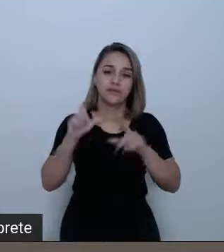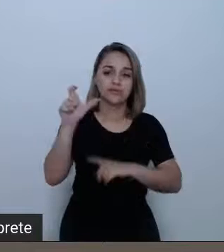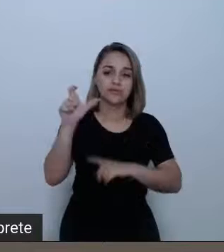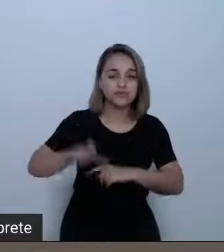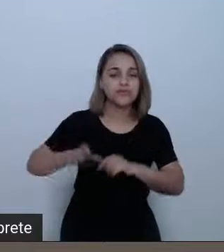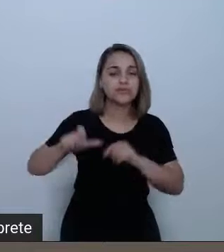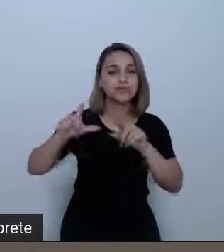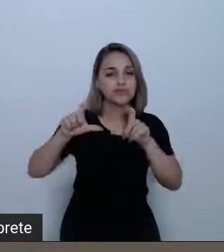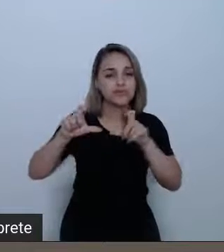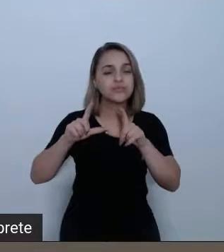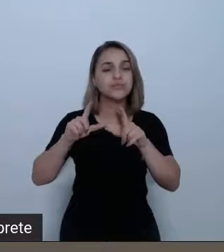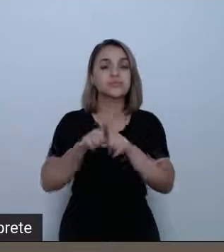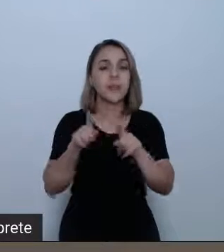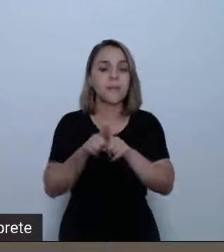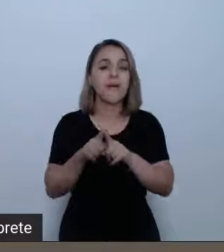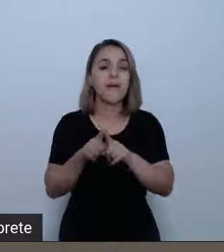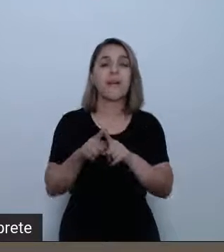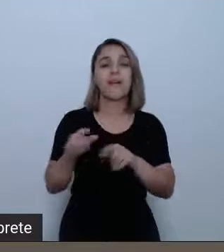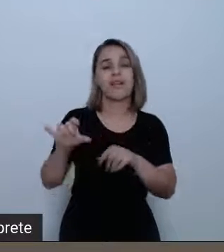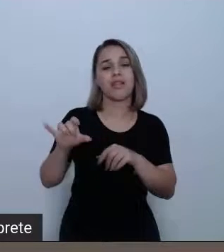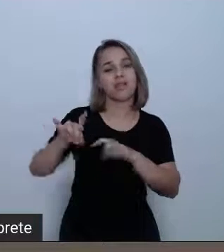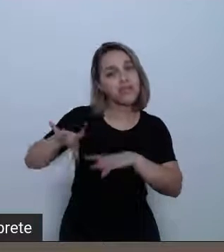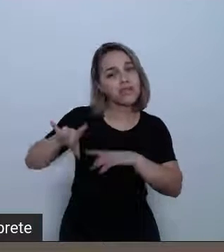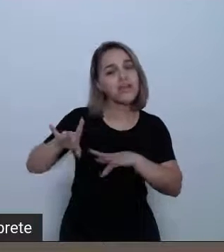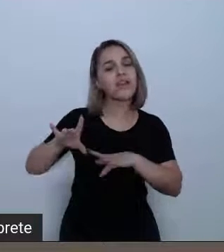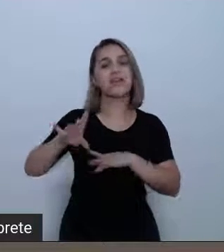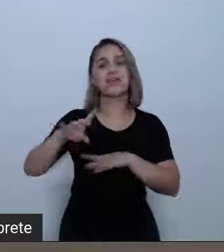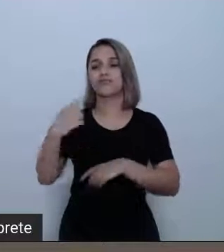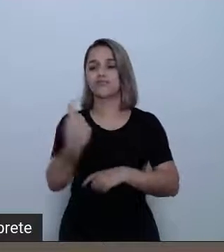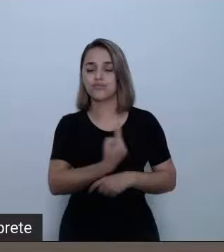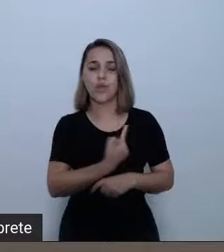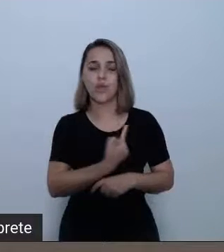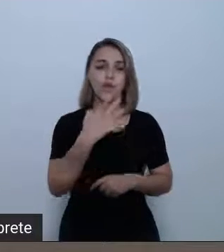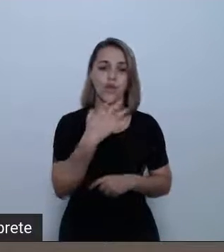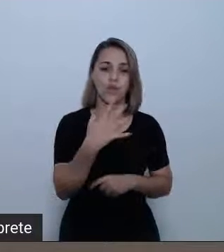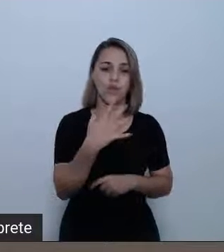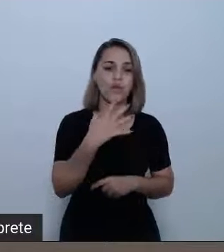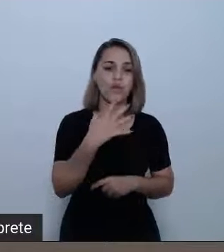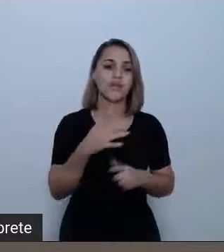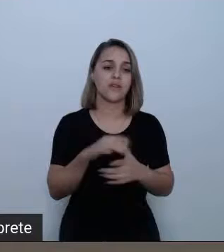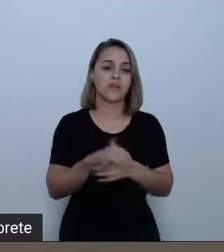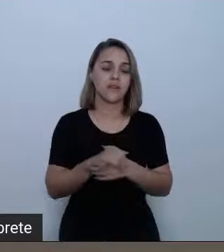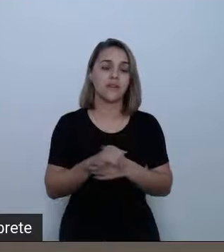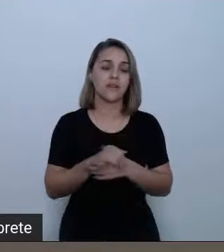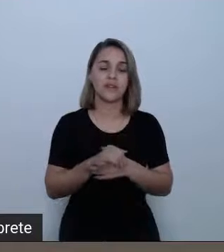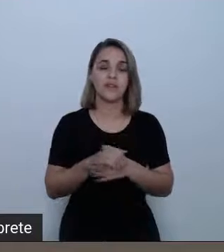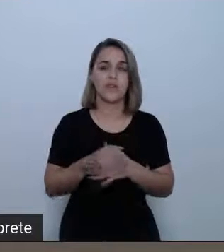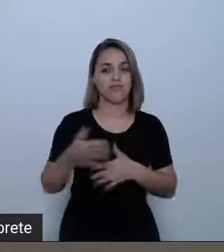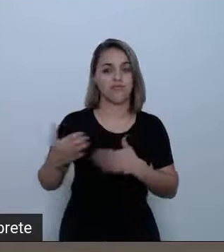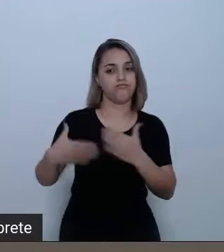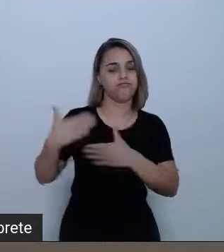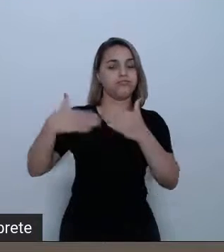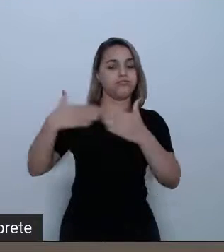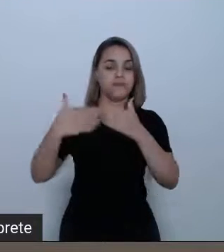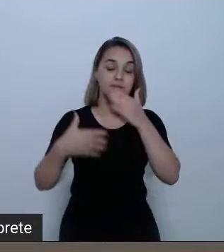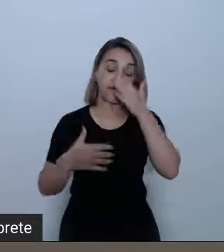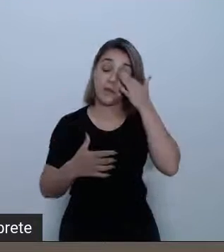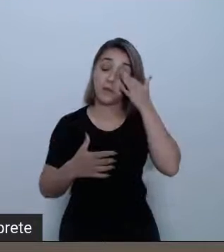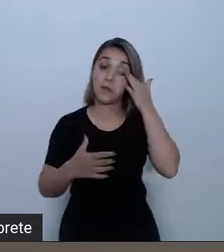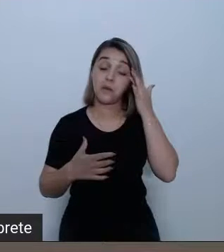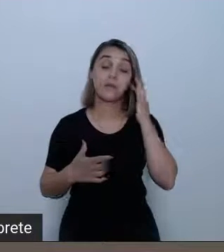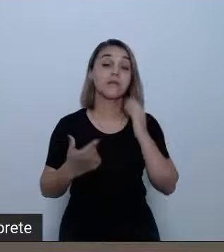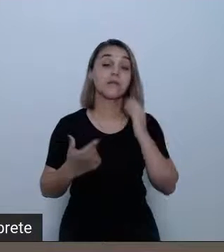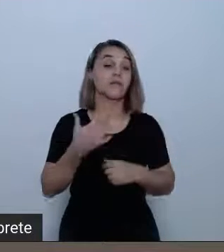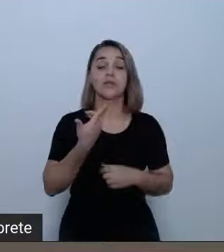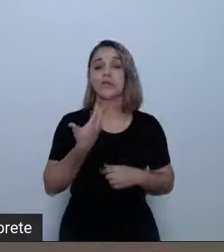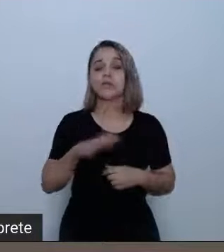com todas as técnicas que a gente conhece, bromólio, carvão, vão ser enaltecidas. E sem querer fazer julgamento nenhum de